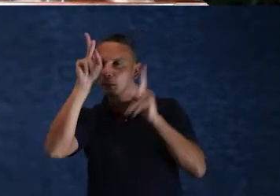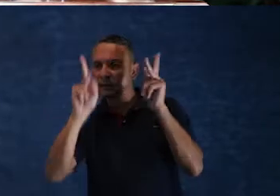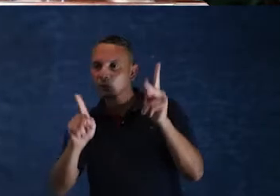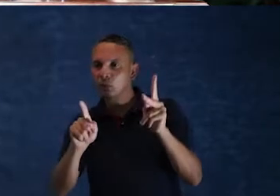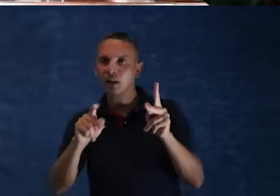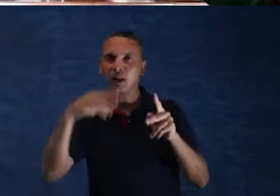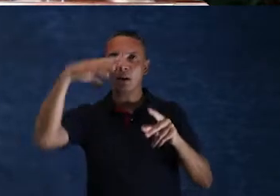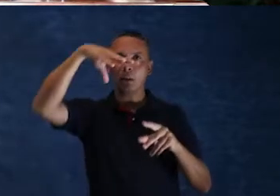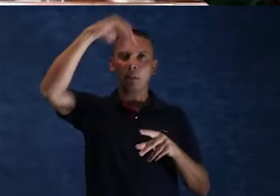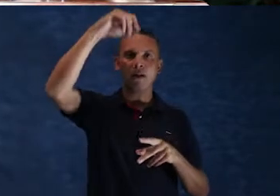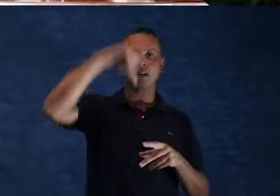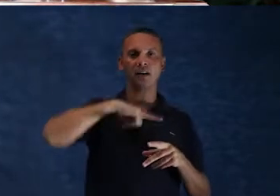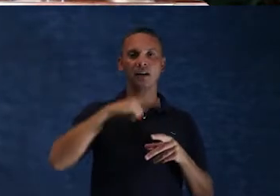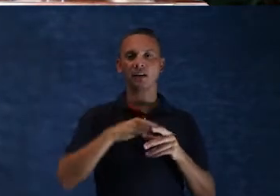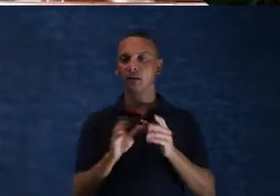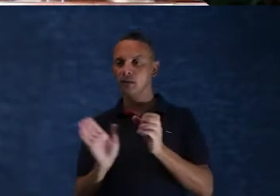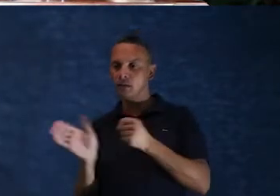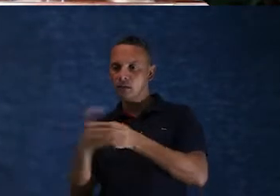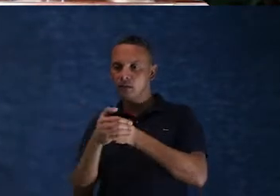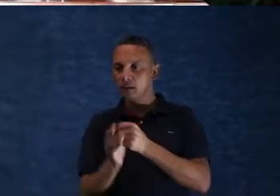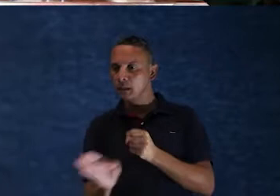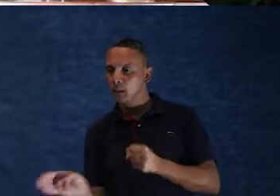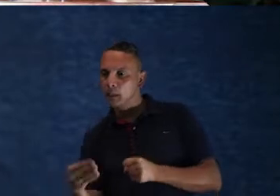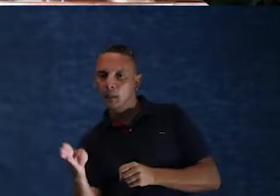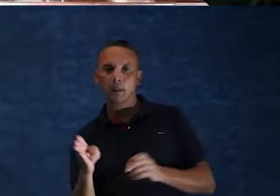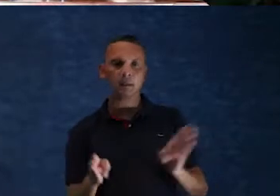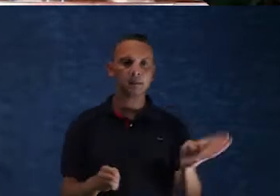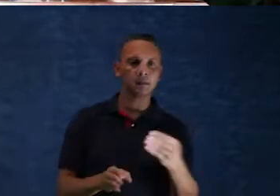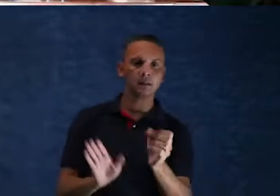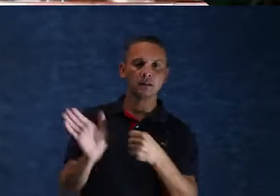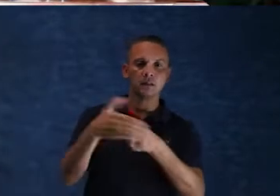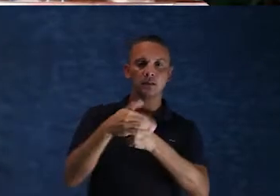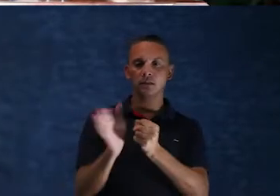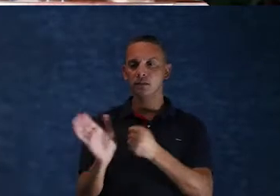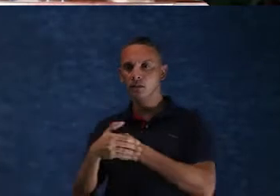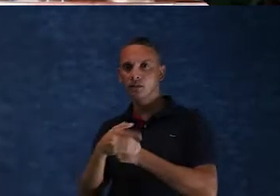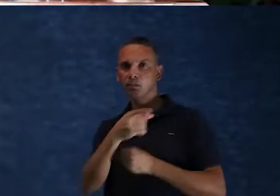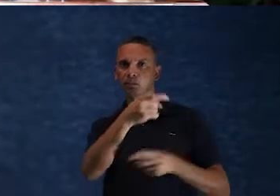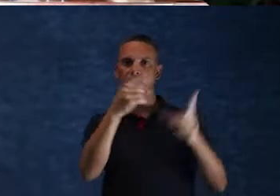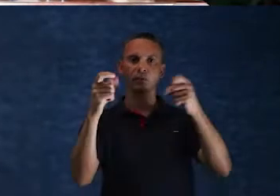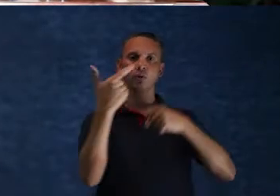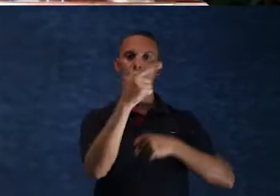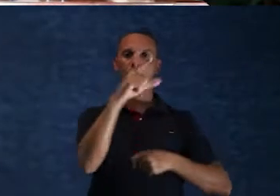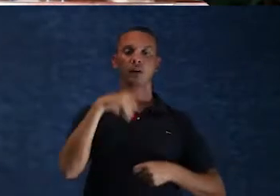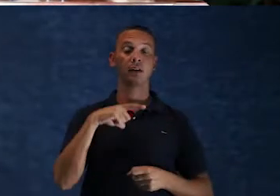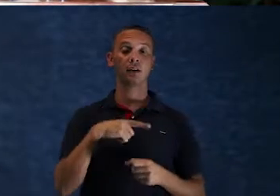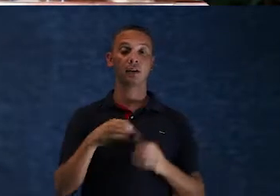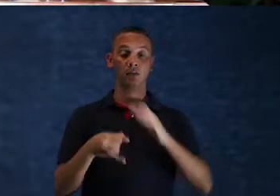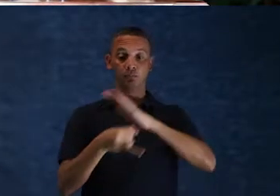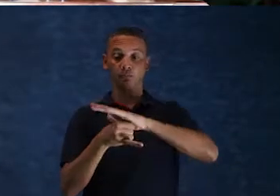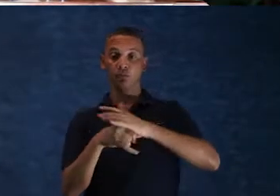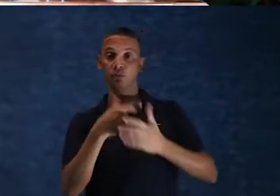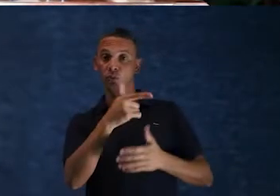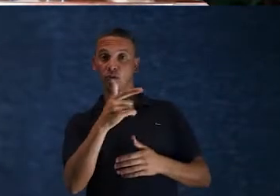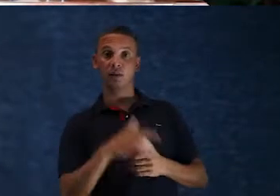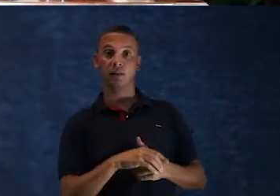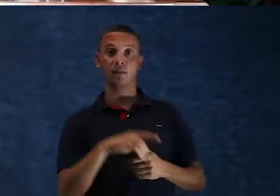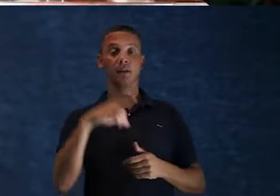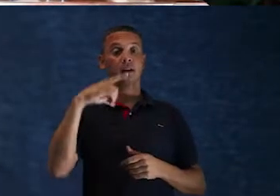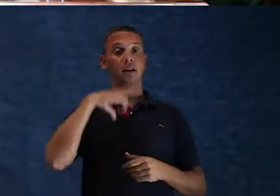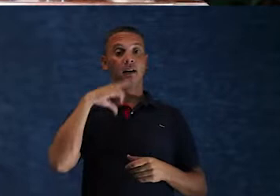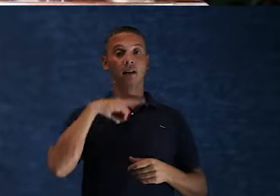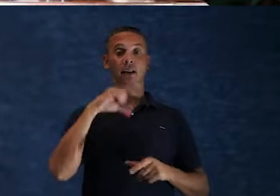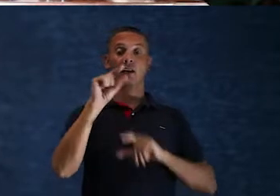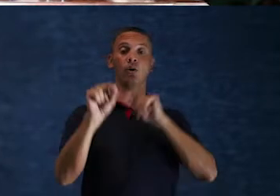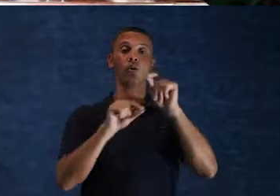que, metendo-se pelos subterrâneos da cidade, escondiam-se de seus crimes hediondos. Mas, sim, yes, oui, nós